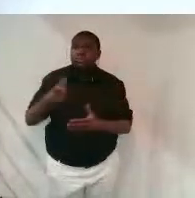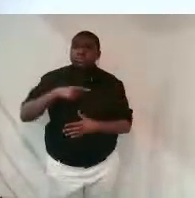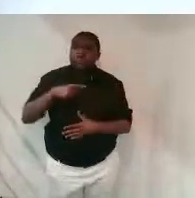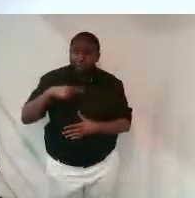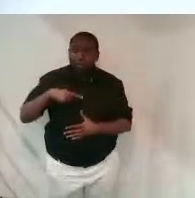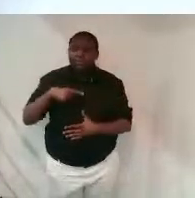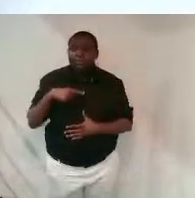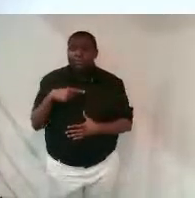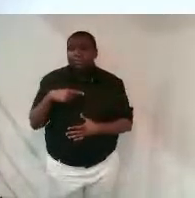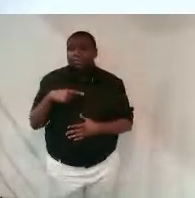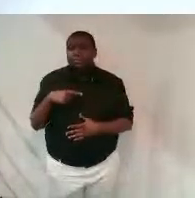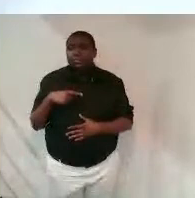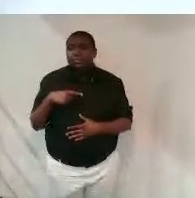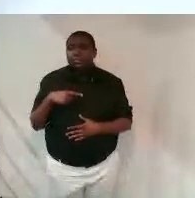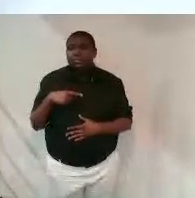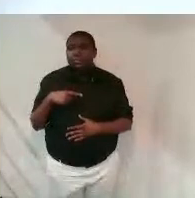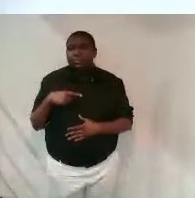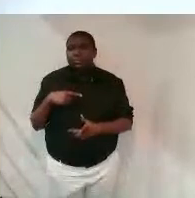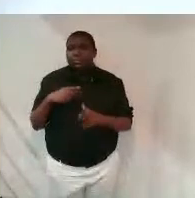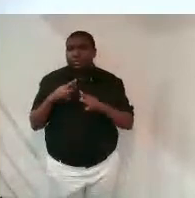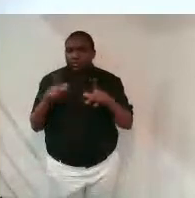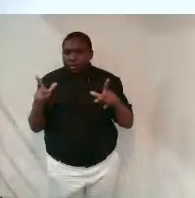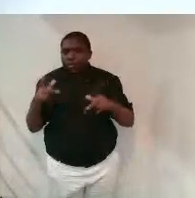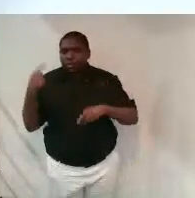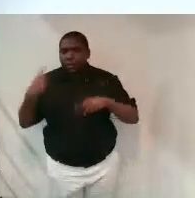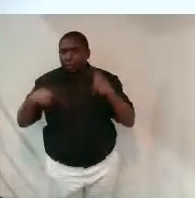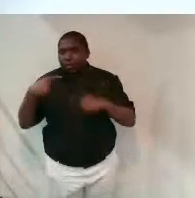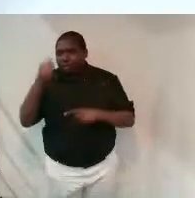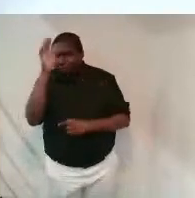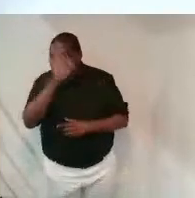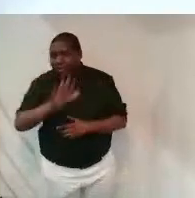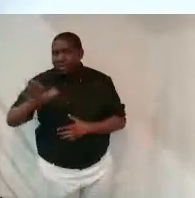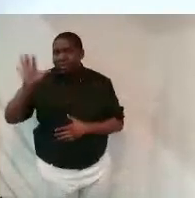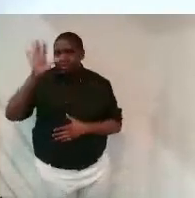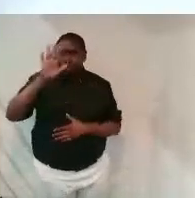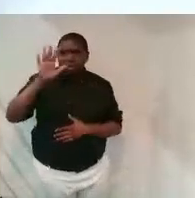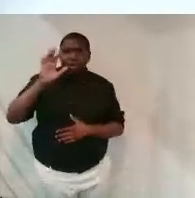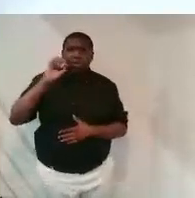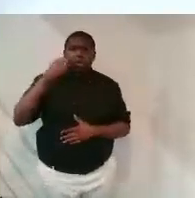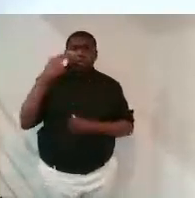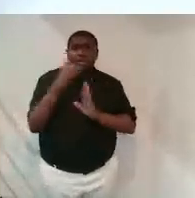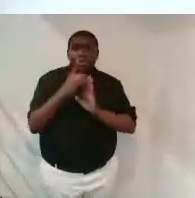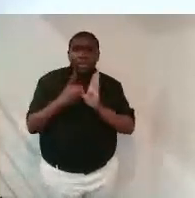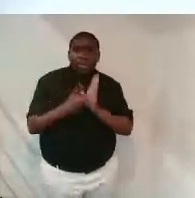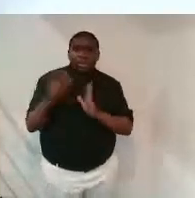descumpre, tergiversa, a Política Nacional de Resíduos Sólidos, o Decreto Federal